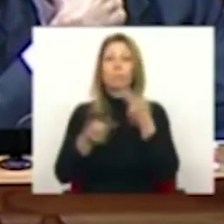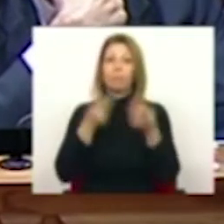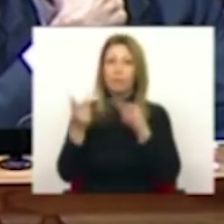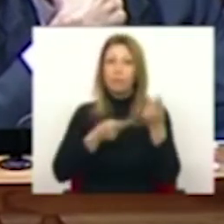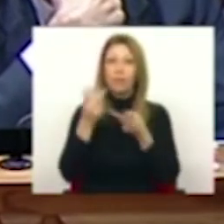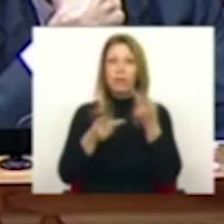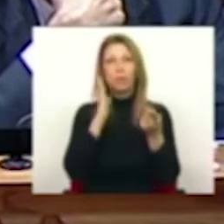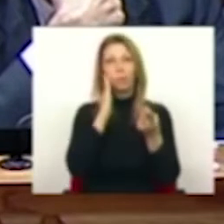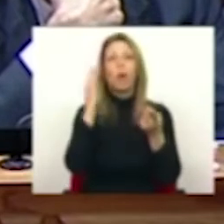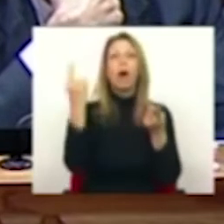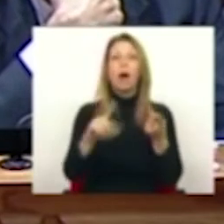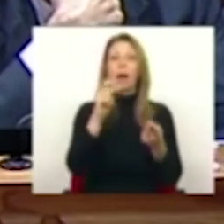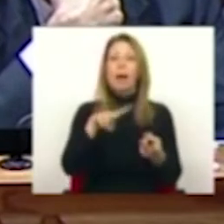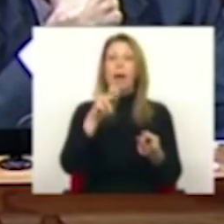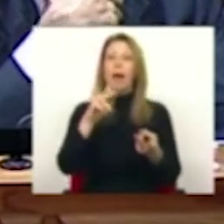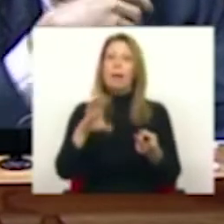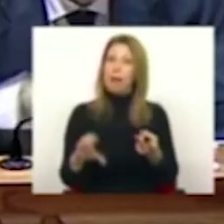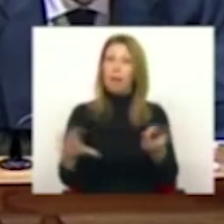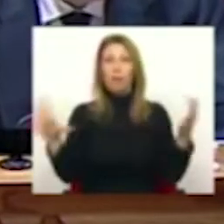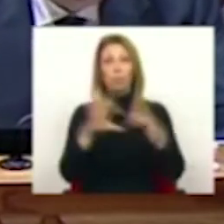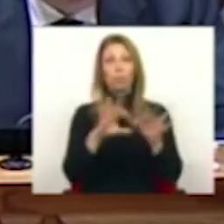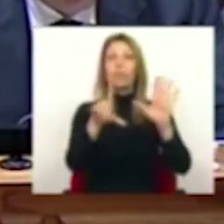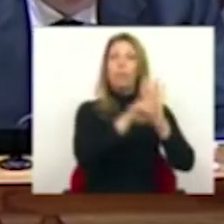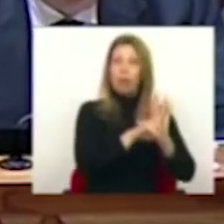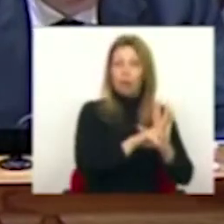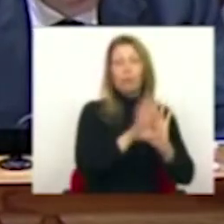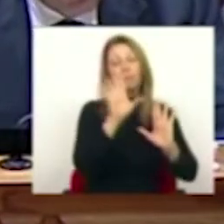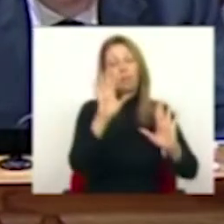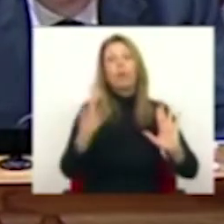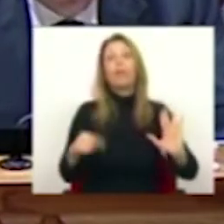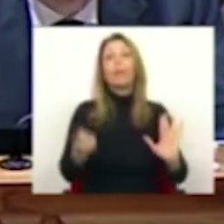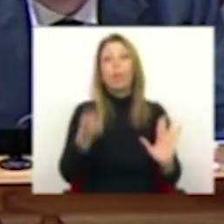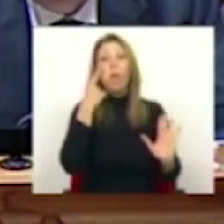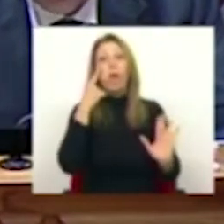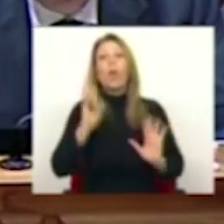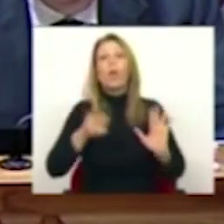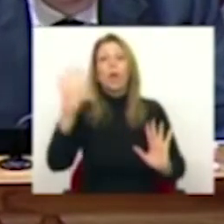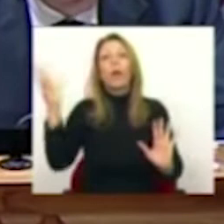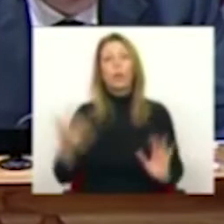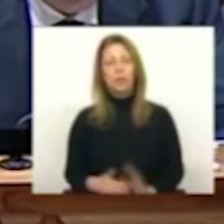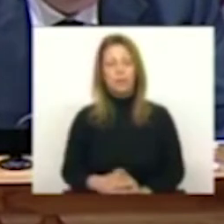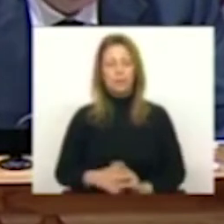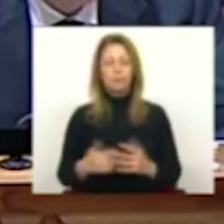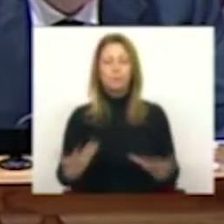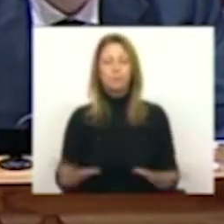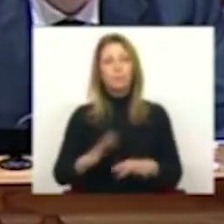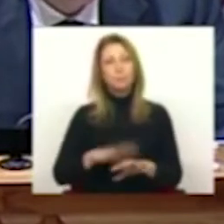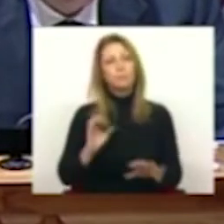a devida apreciação da lei e, em função disso, veremos o que é que acontece. Relativamente à